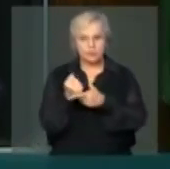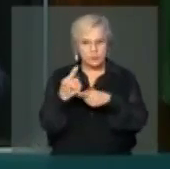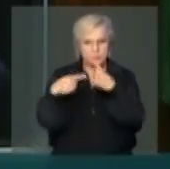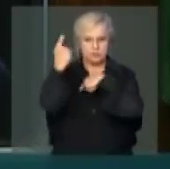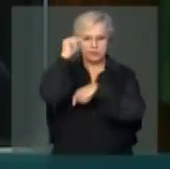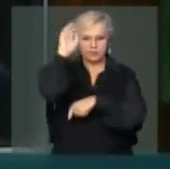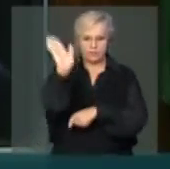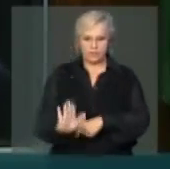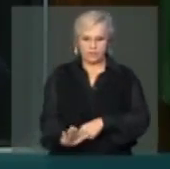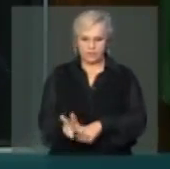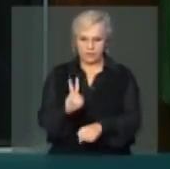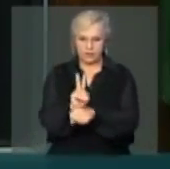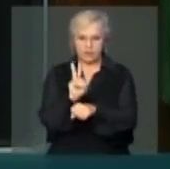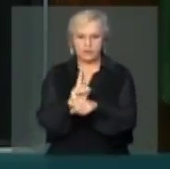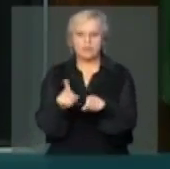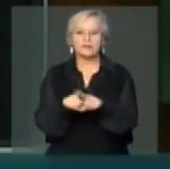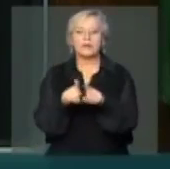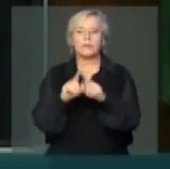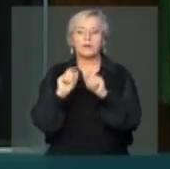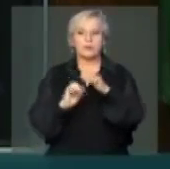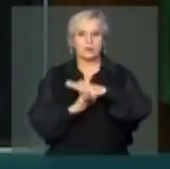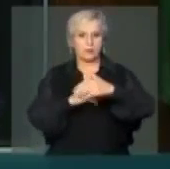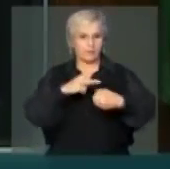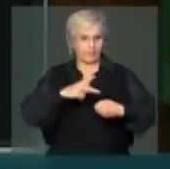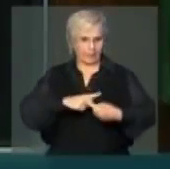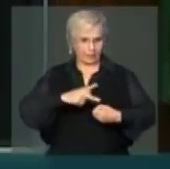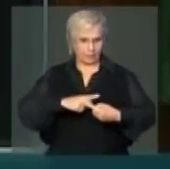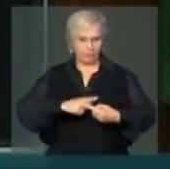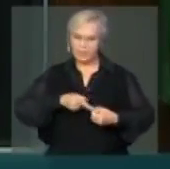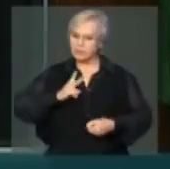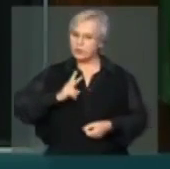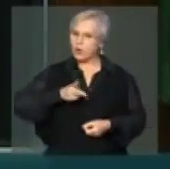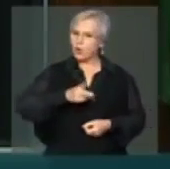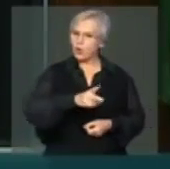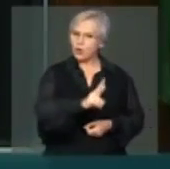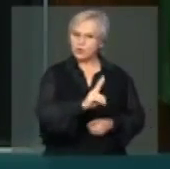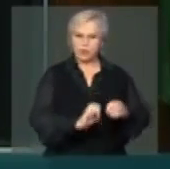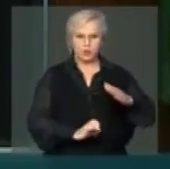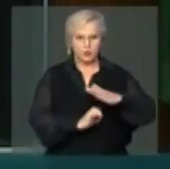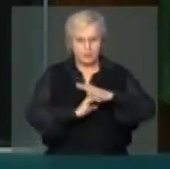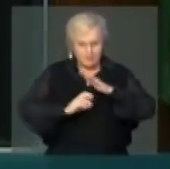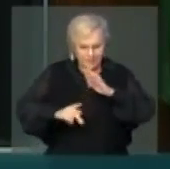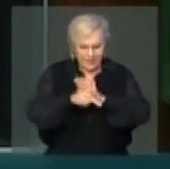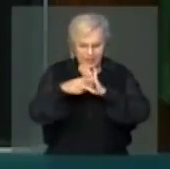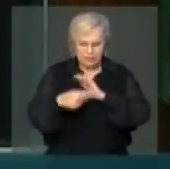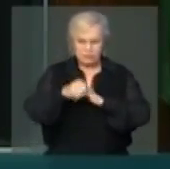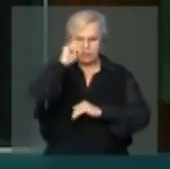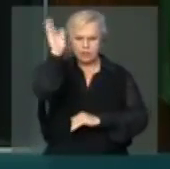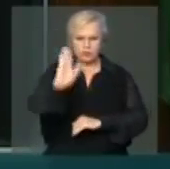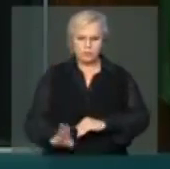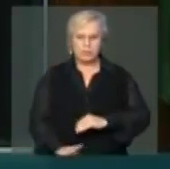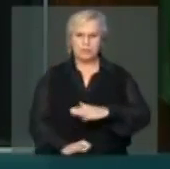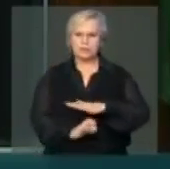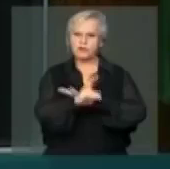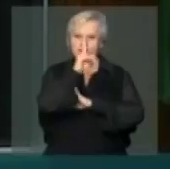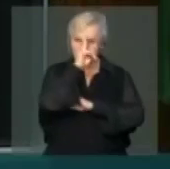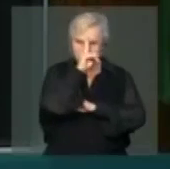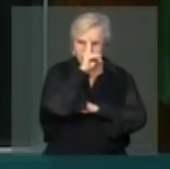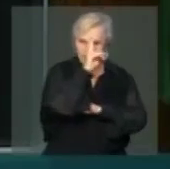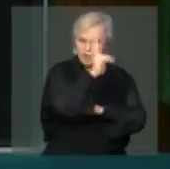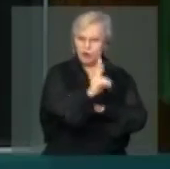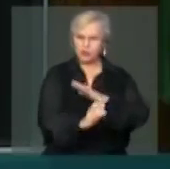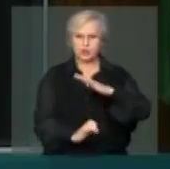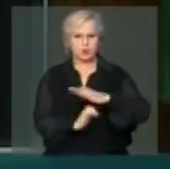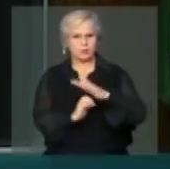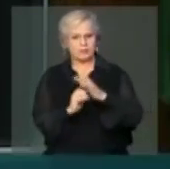nacional, defendendo que a Petrobras continue sendo uma empresa brasileira, uma empresa forte, uma empresa com